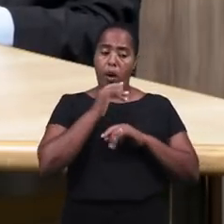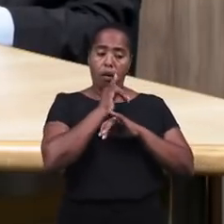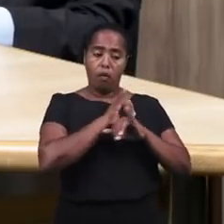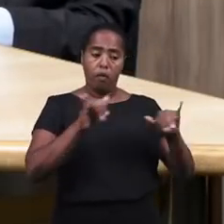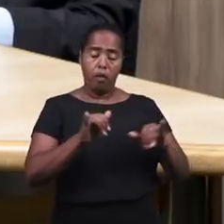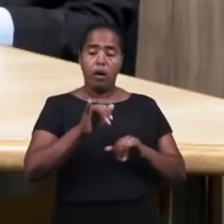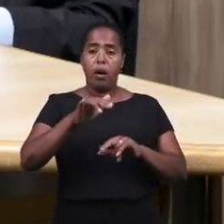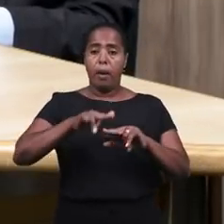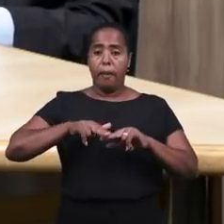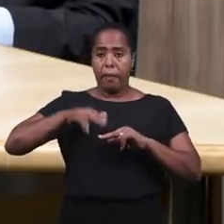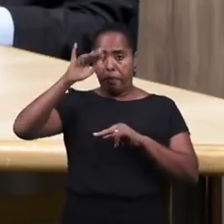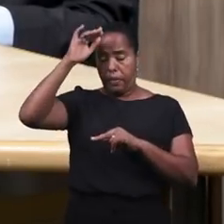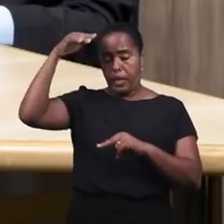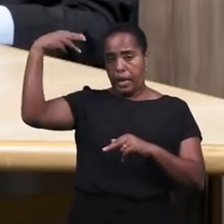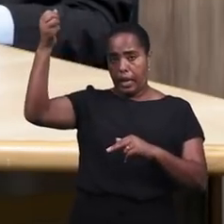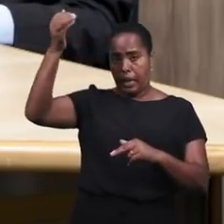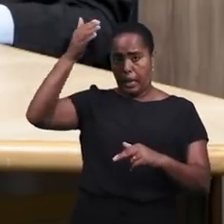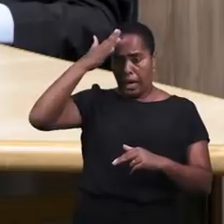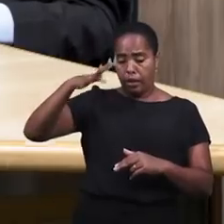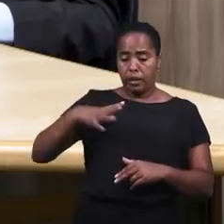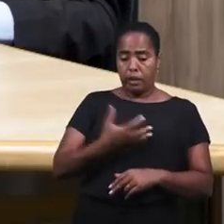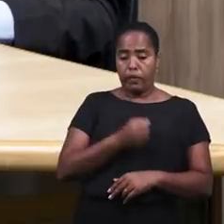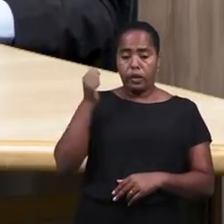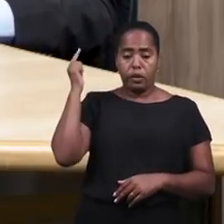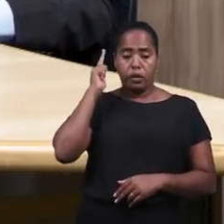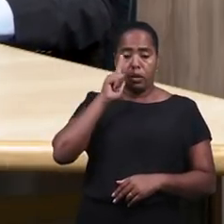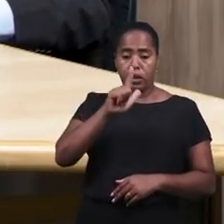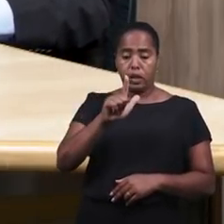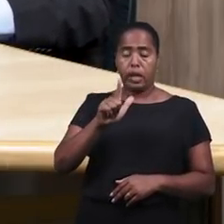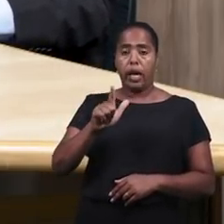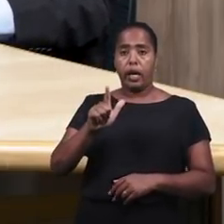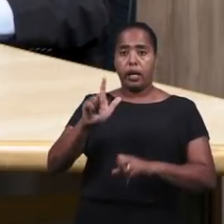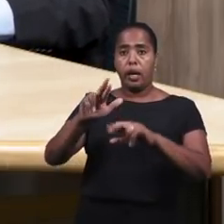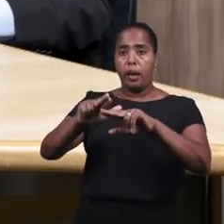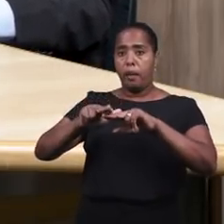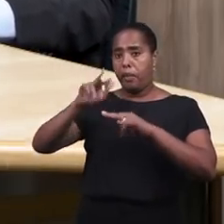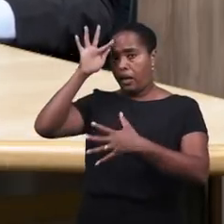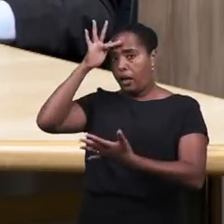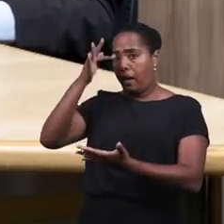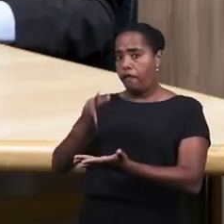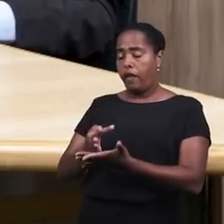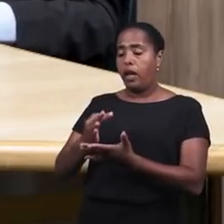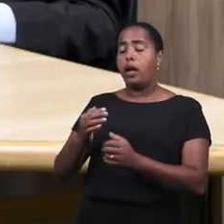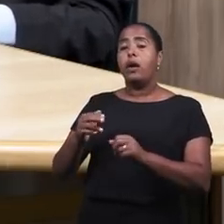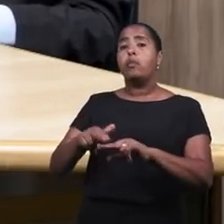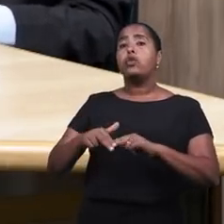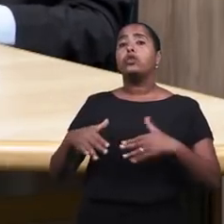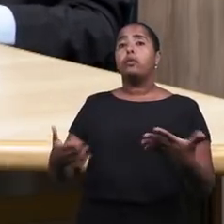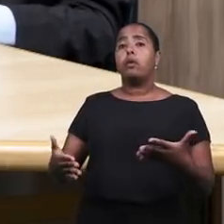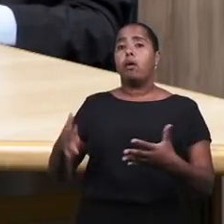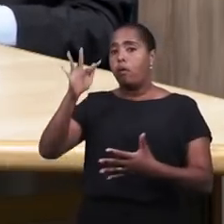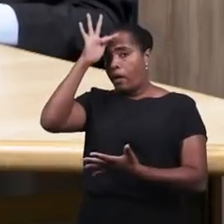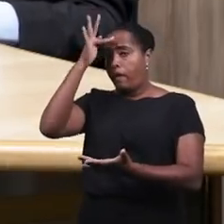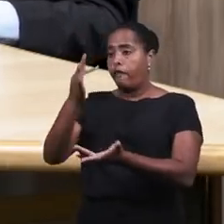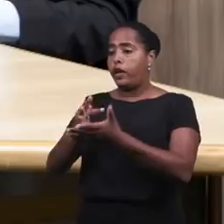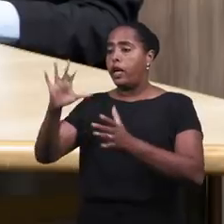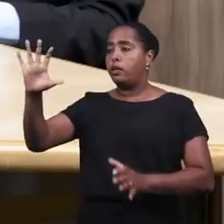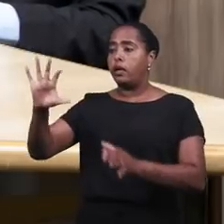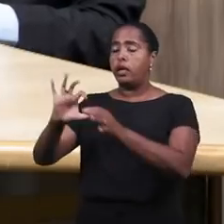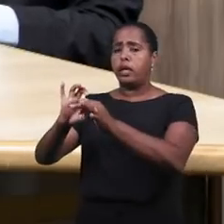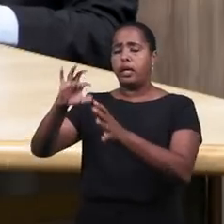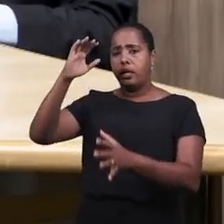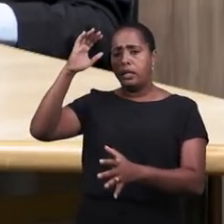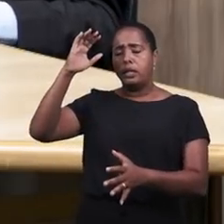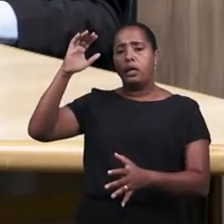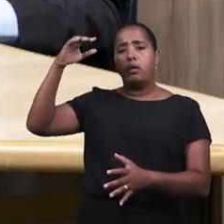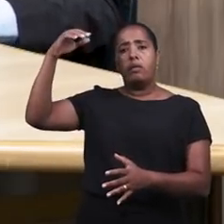pela graça sois salvos mediante a fé. Então, a fé que está ligada à graça. Então,